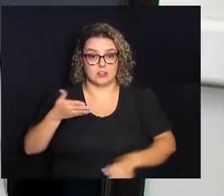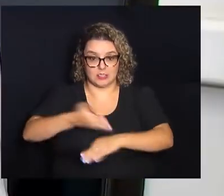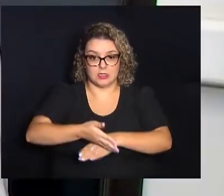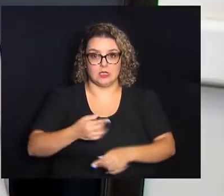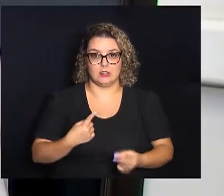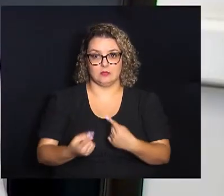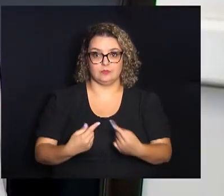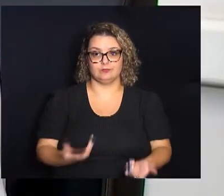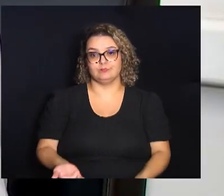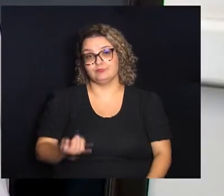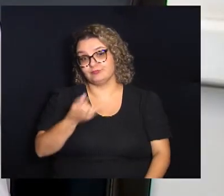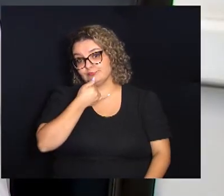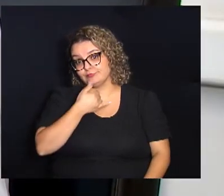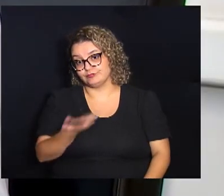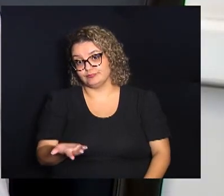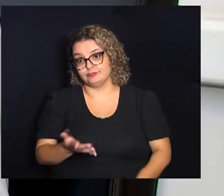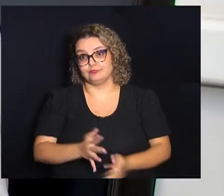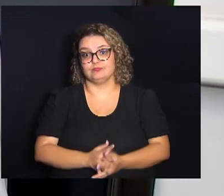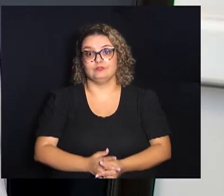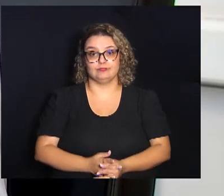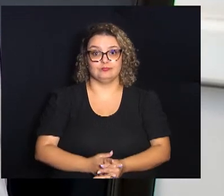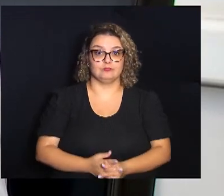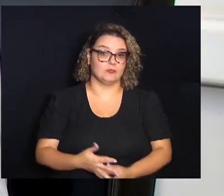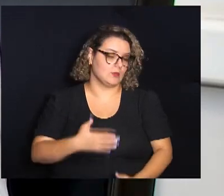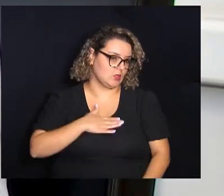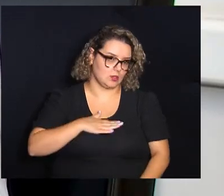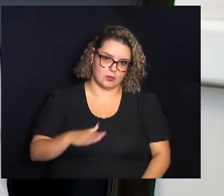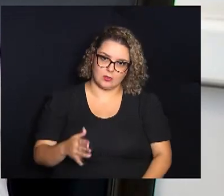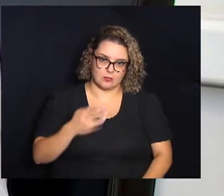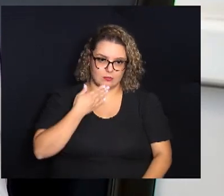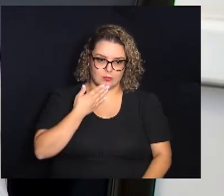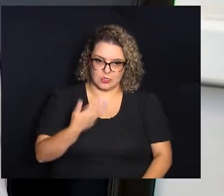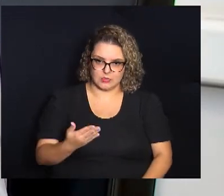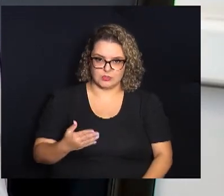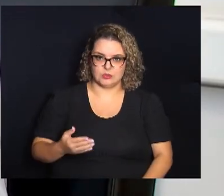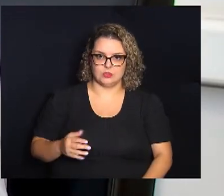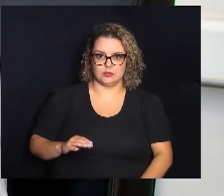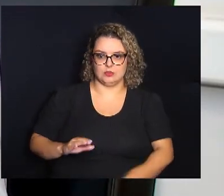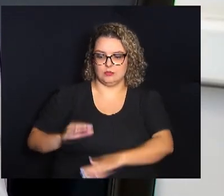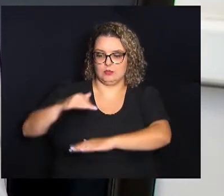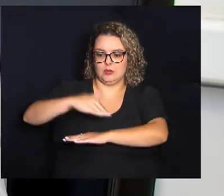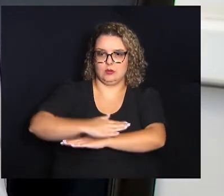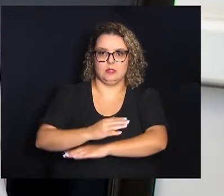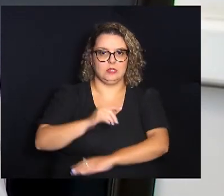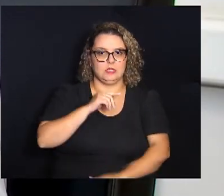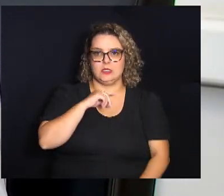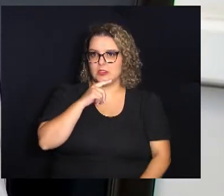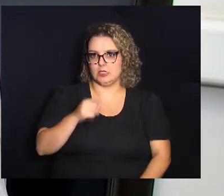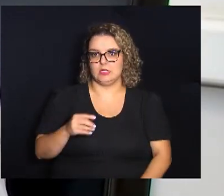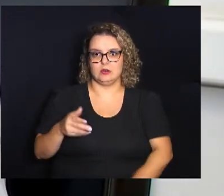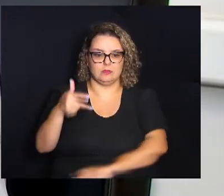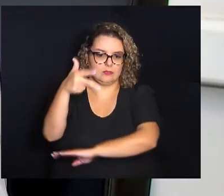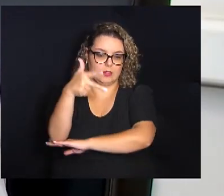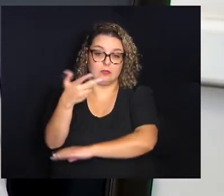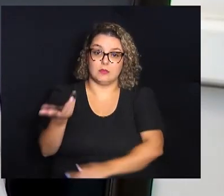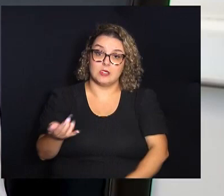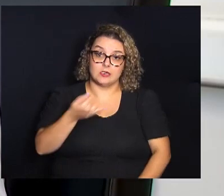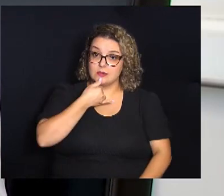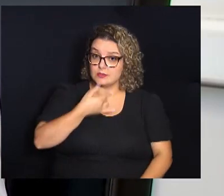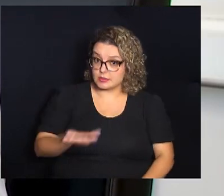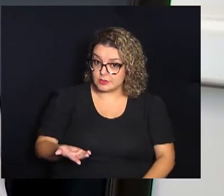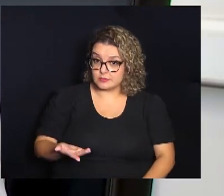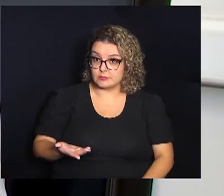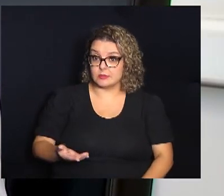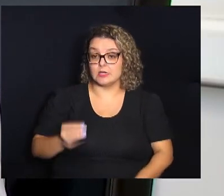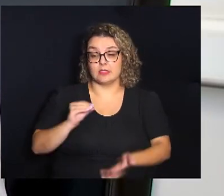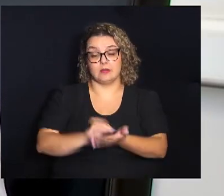pessoas, infelizmente, a gente não gosta de pedir redutor de velocidade, porque ninguém gosta de radar, ninguém gosta de lombada, mas, infelizmente, pela